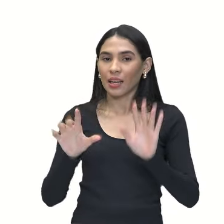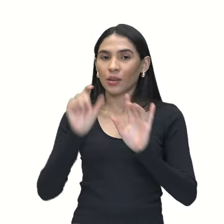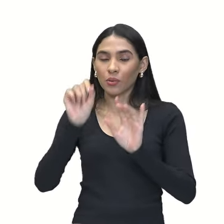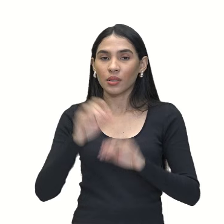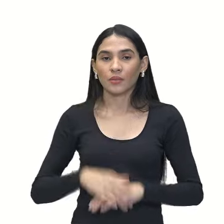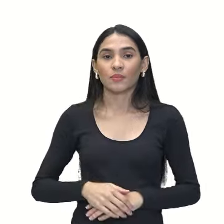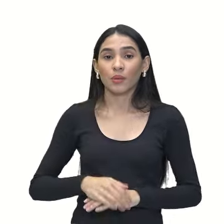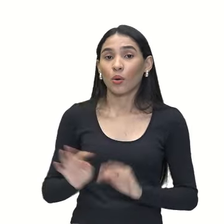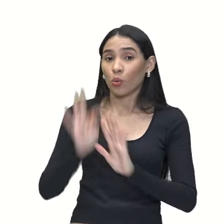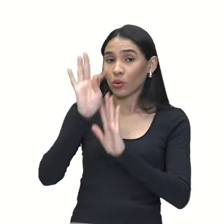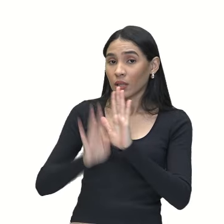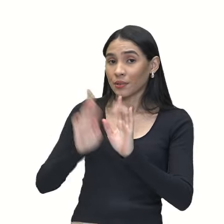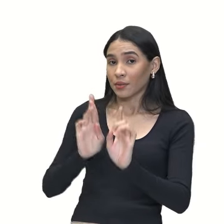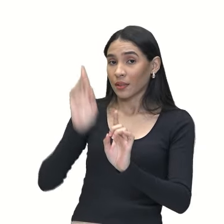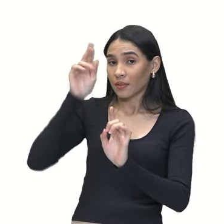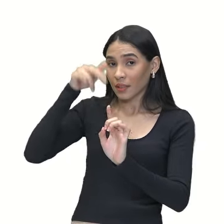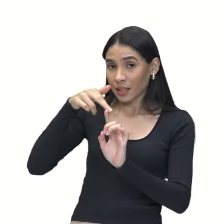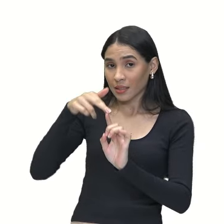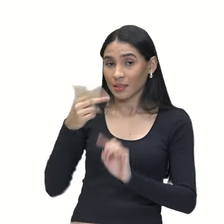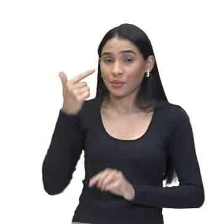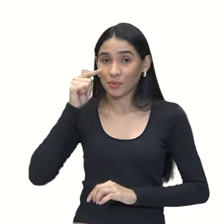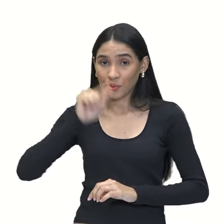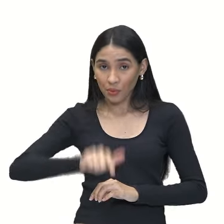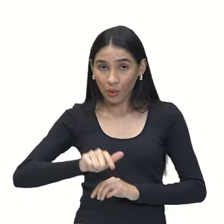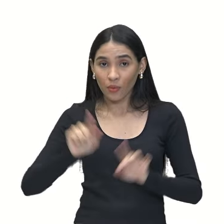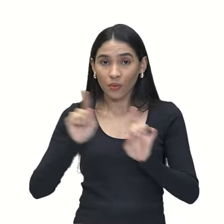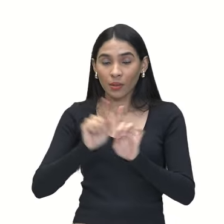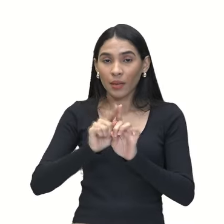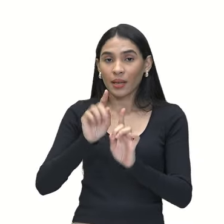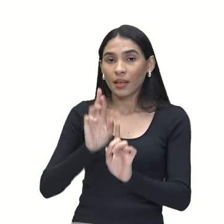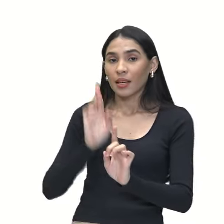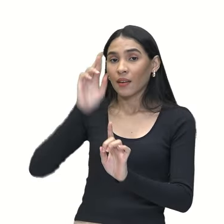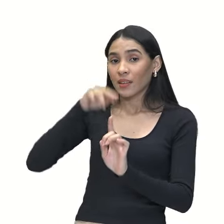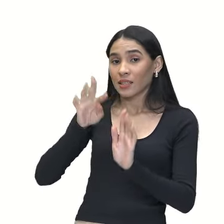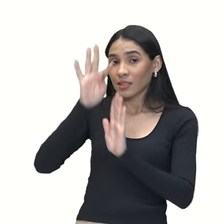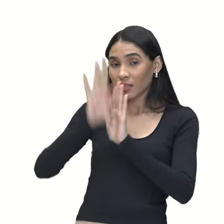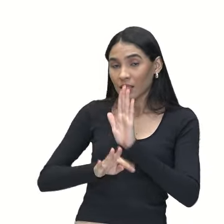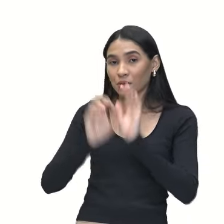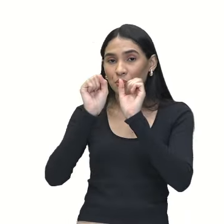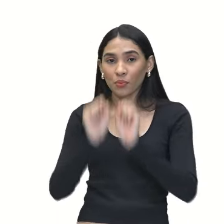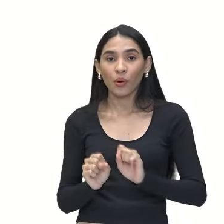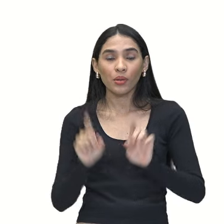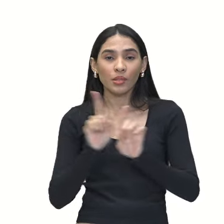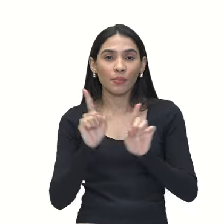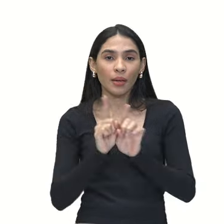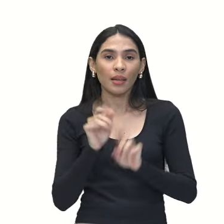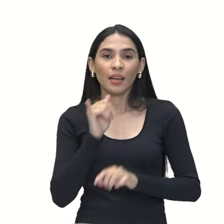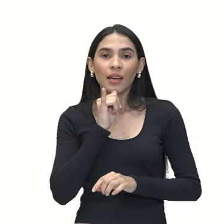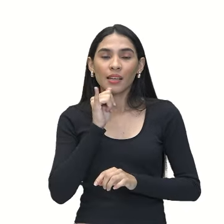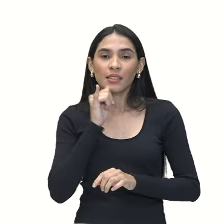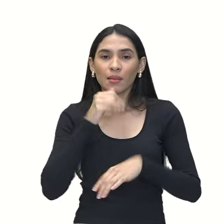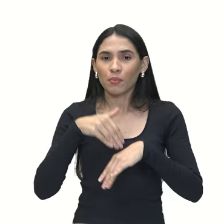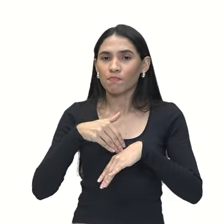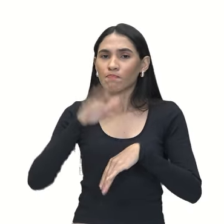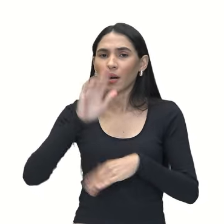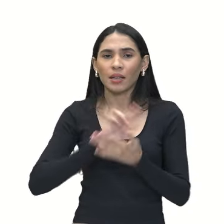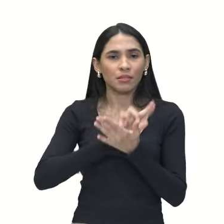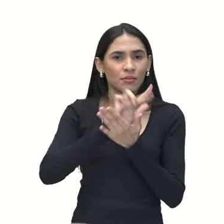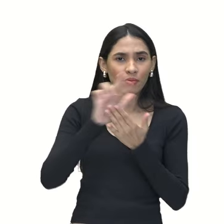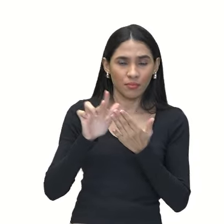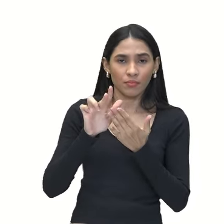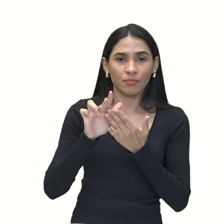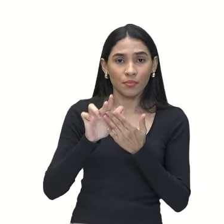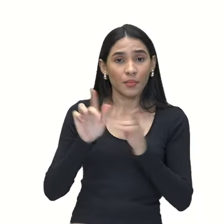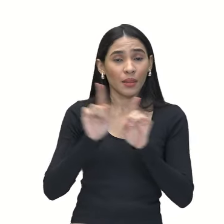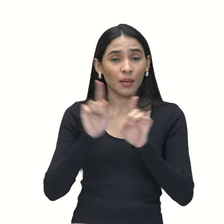um texto-fonte. De novo, este texto-fonte pode ser o mais variado, né?